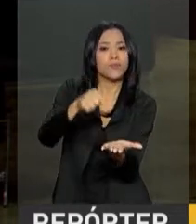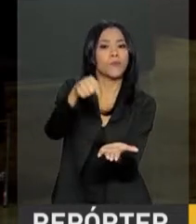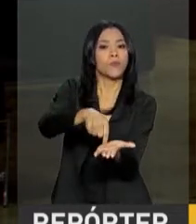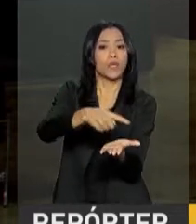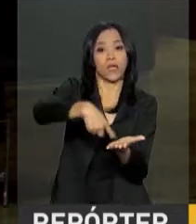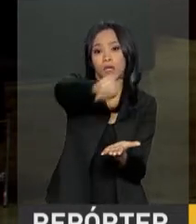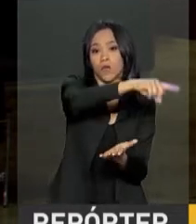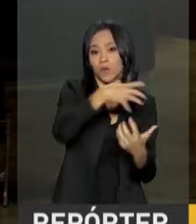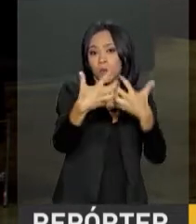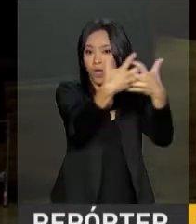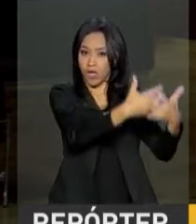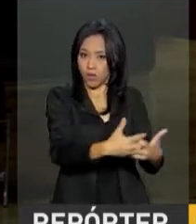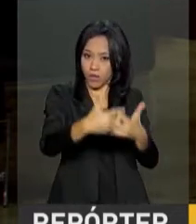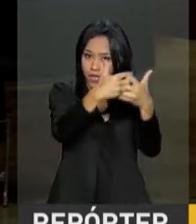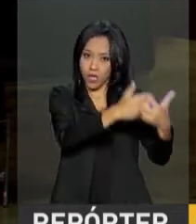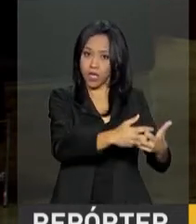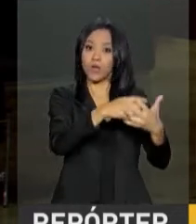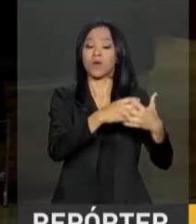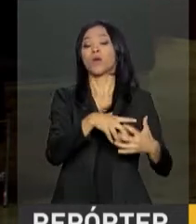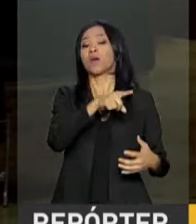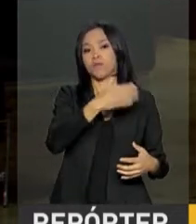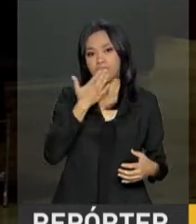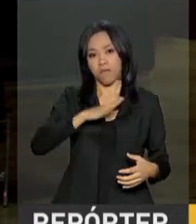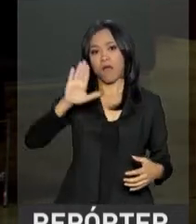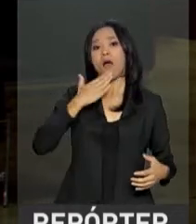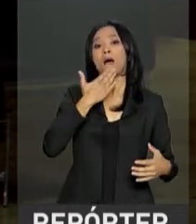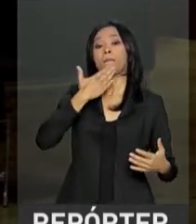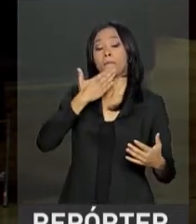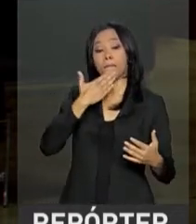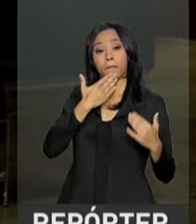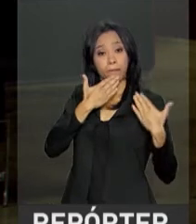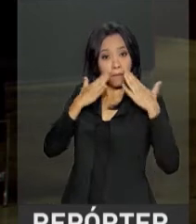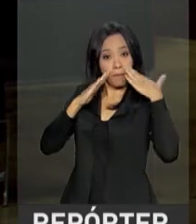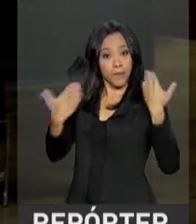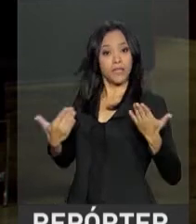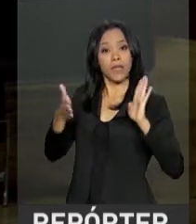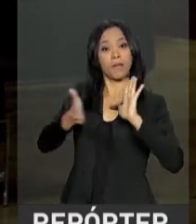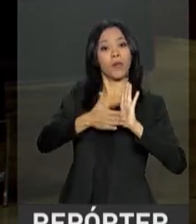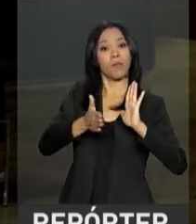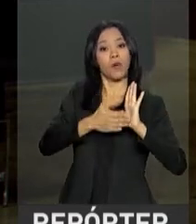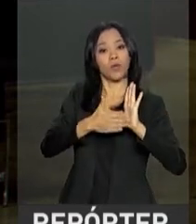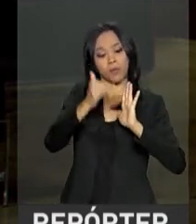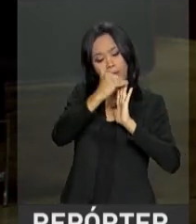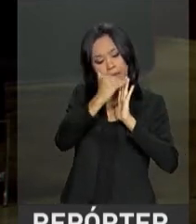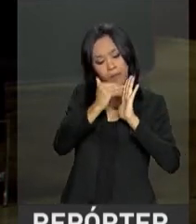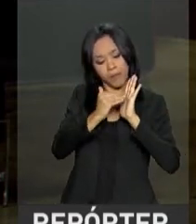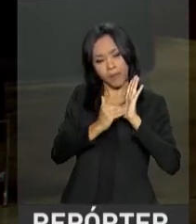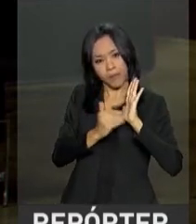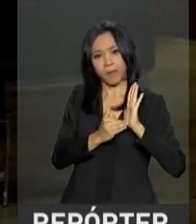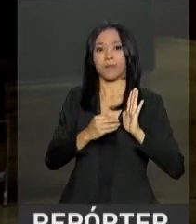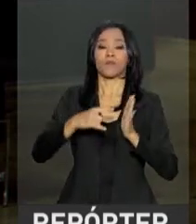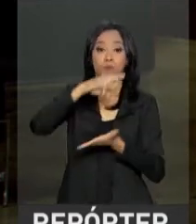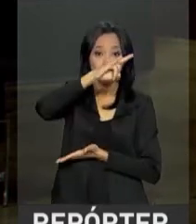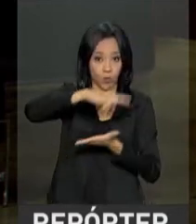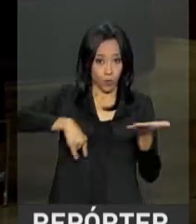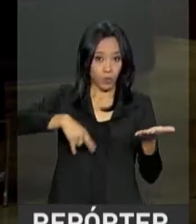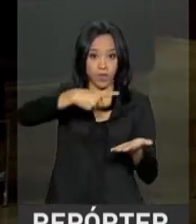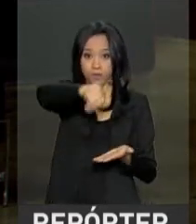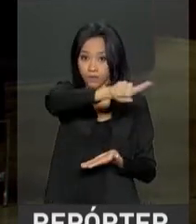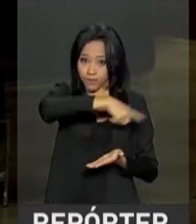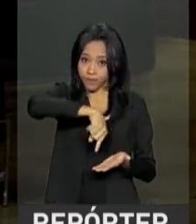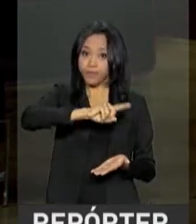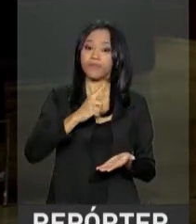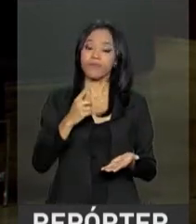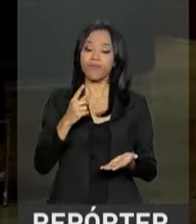se comprometem a apresentar a proposta aos manifestantes. No documento, as entidades reconhecem também